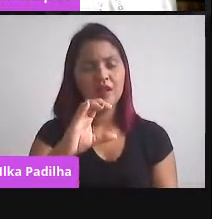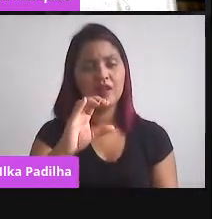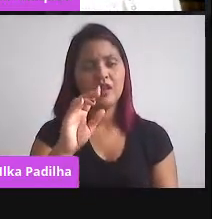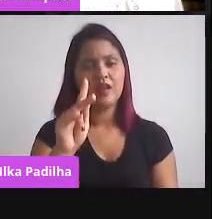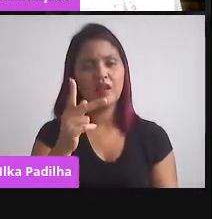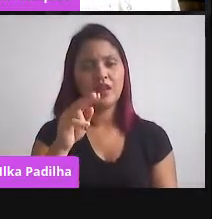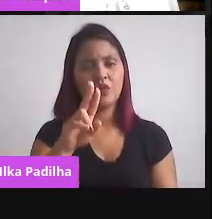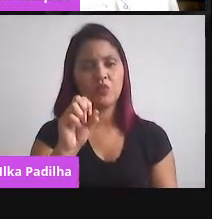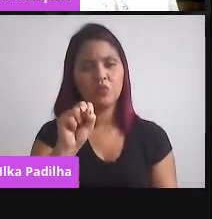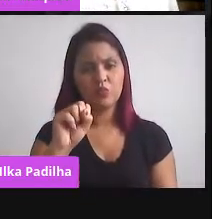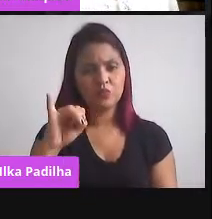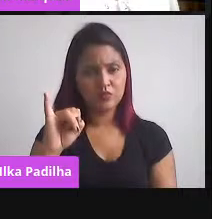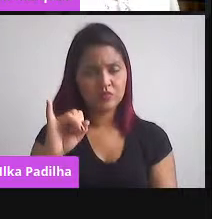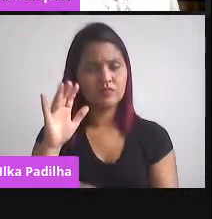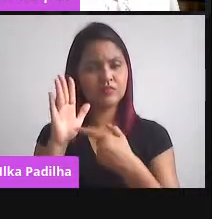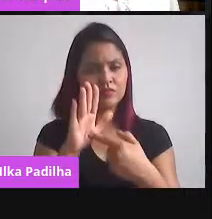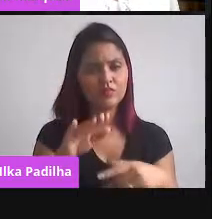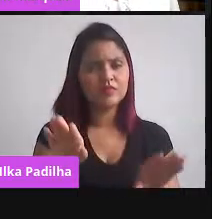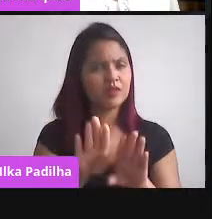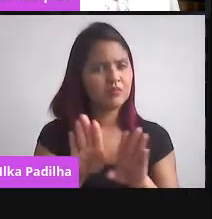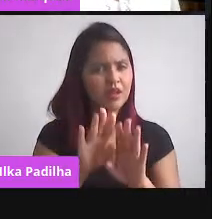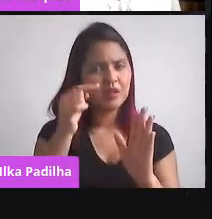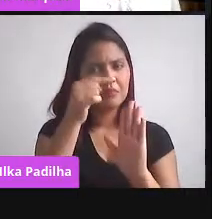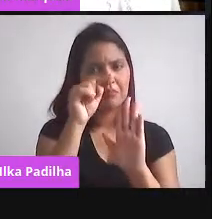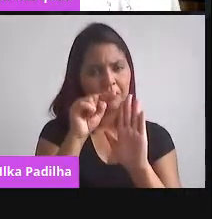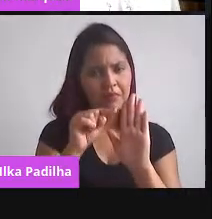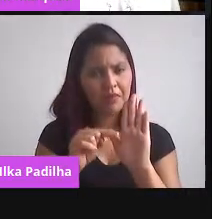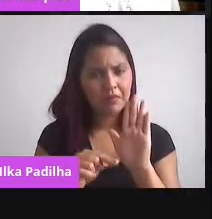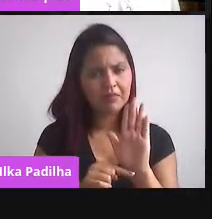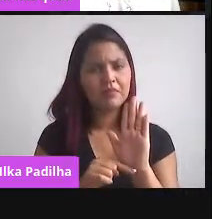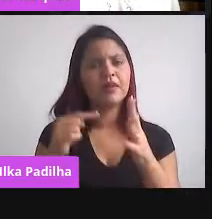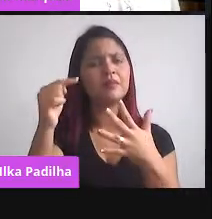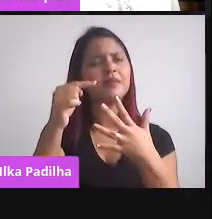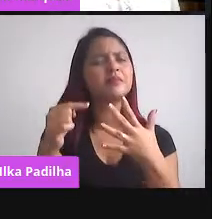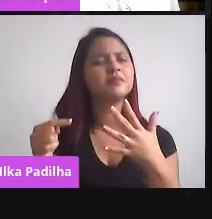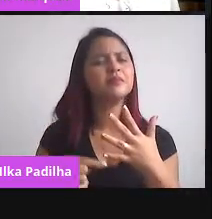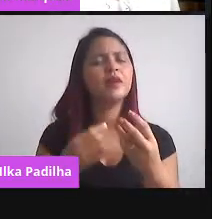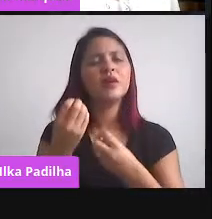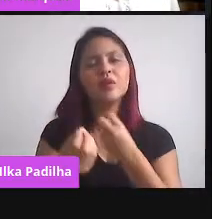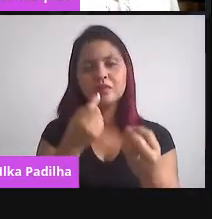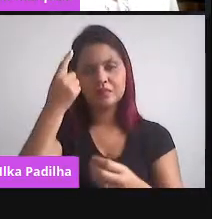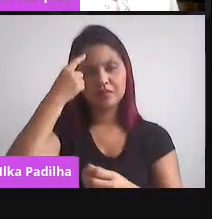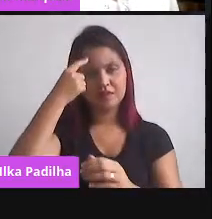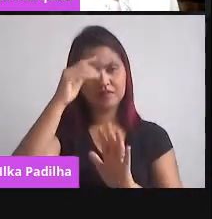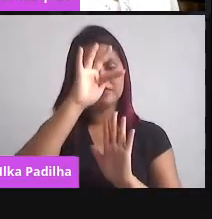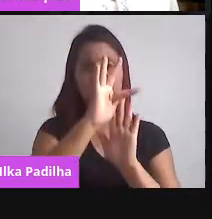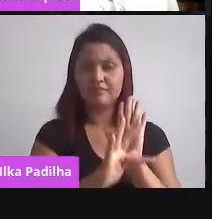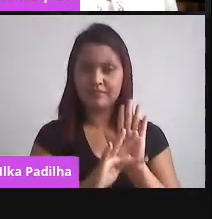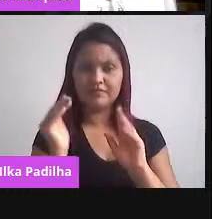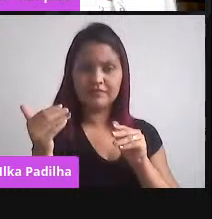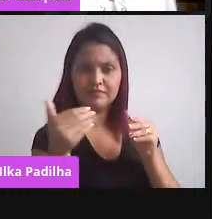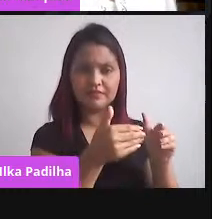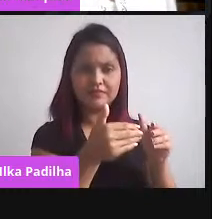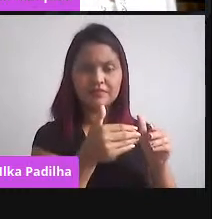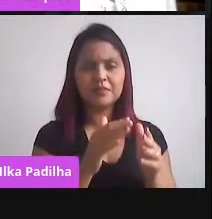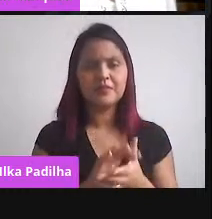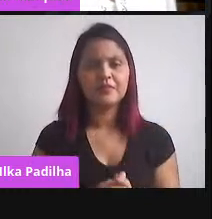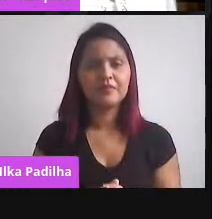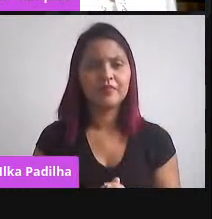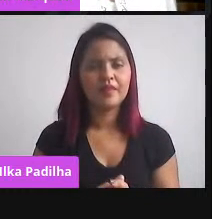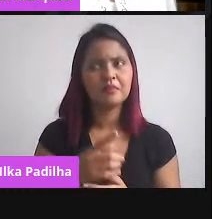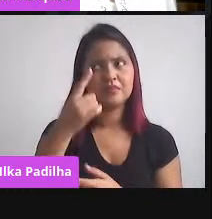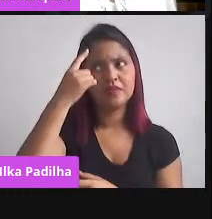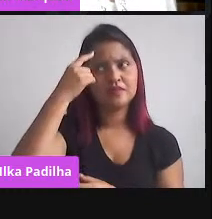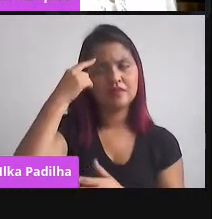aí questões para pensarmos o texto. Também pensando aí nessa escala do tempo e